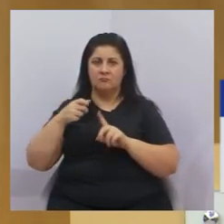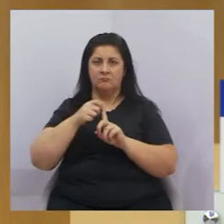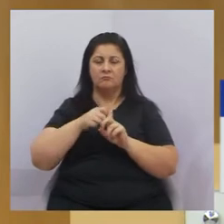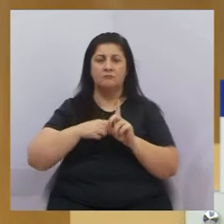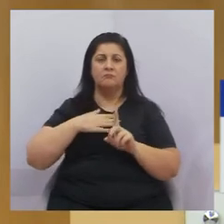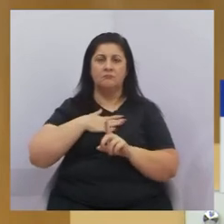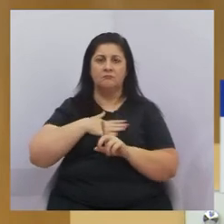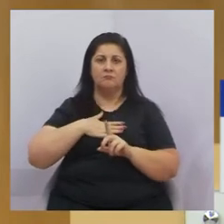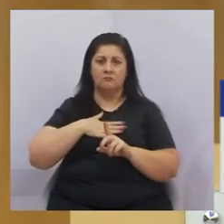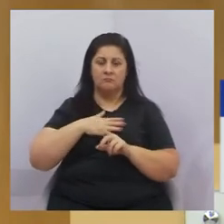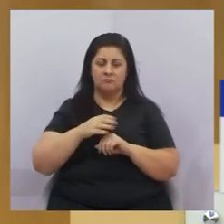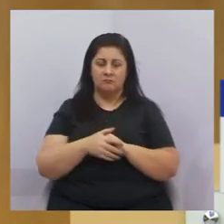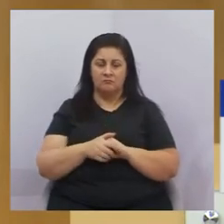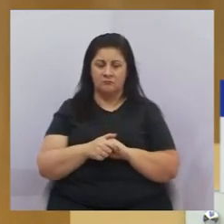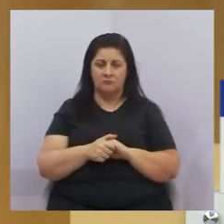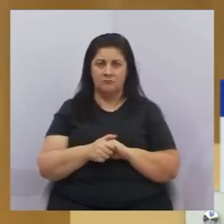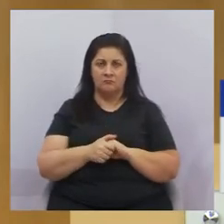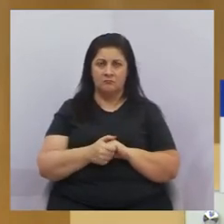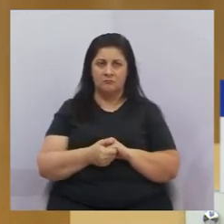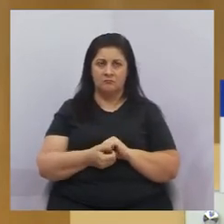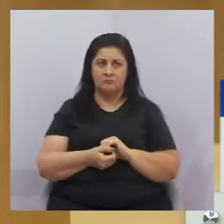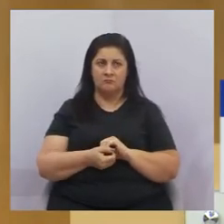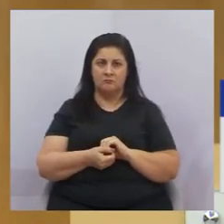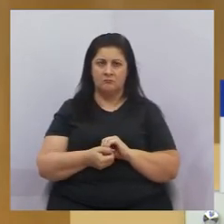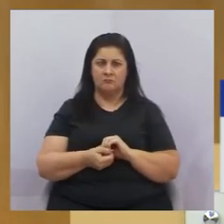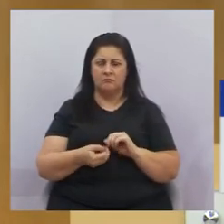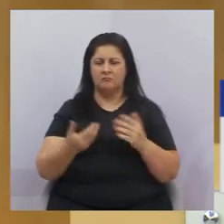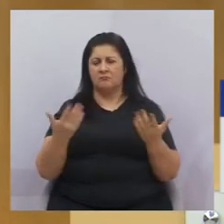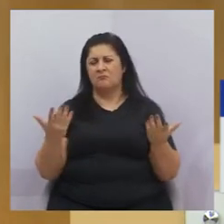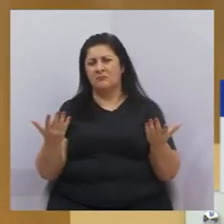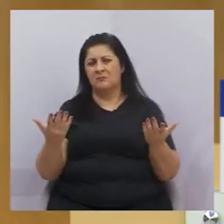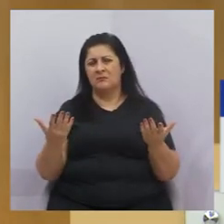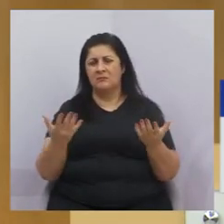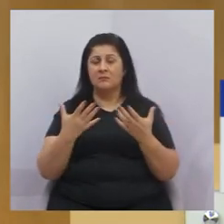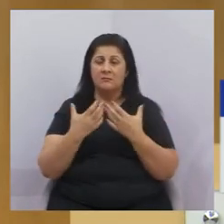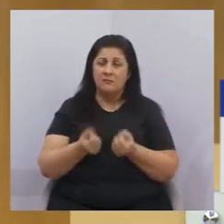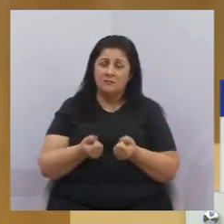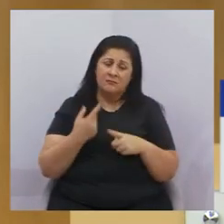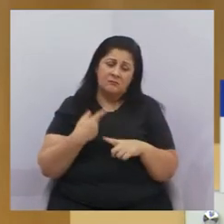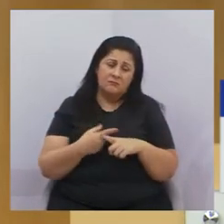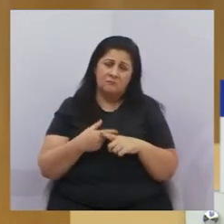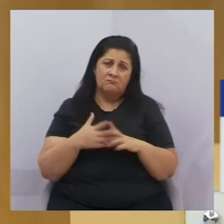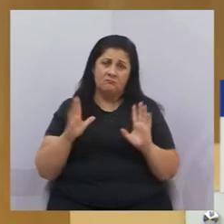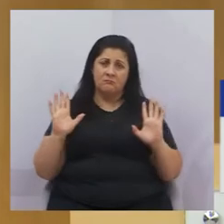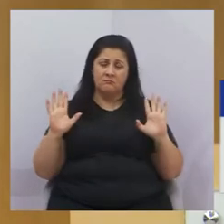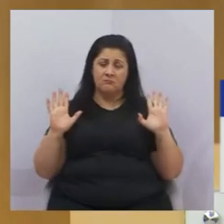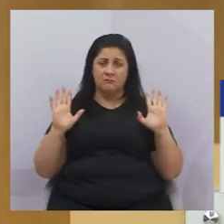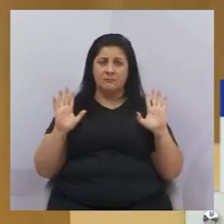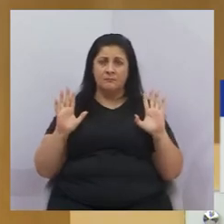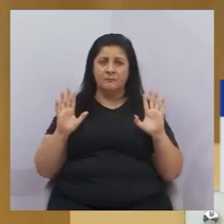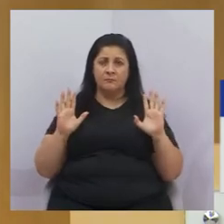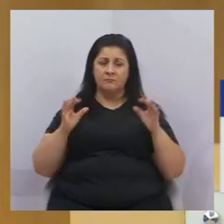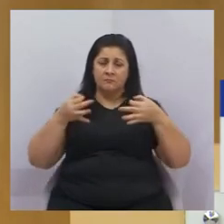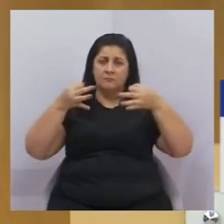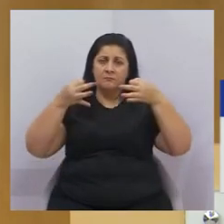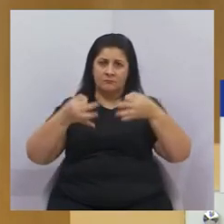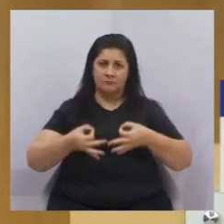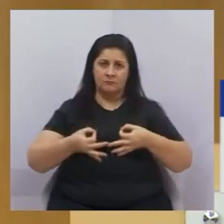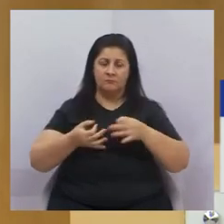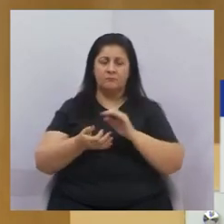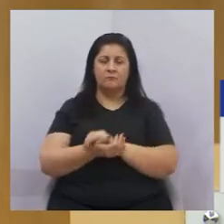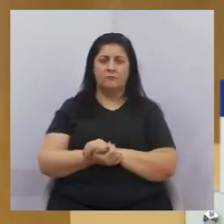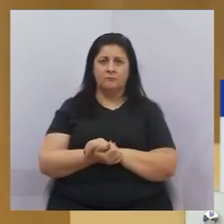12/8/2021. Então, não é admitido, ou é admitido porque é justo,